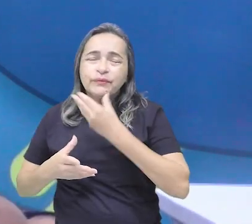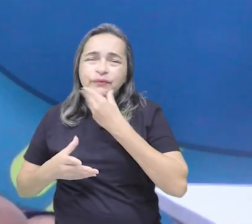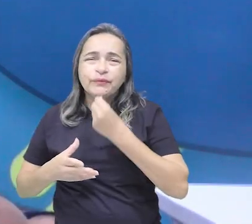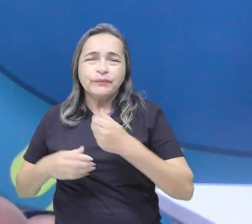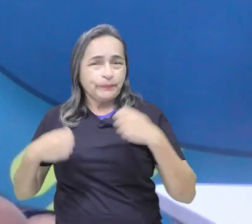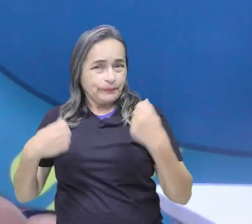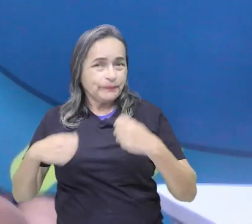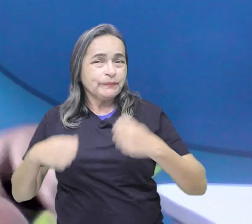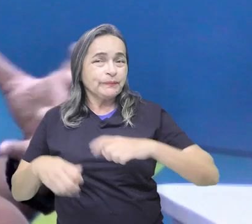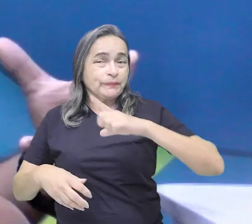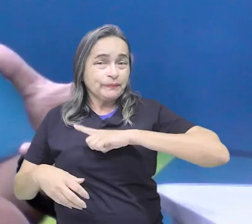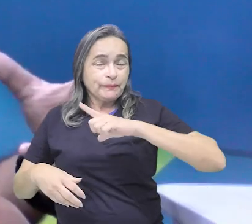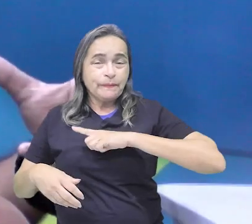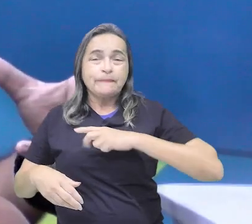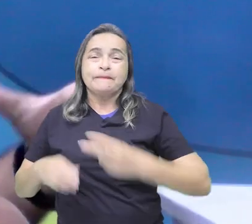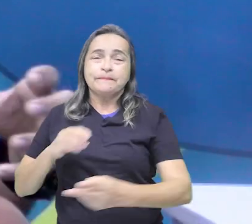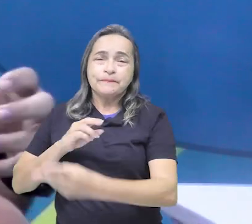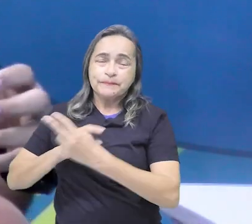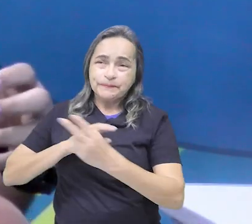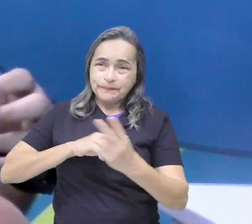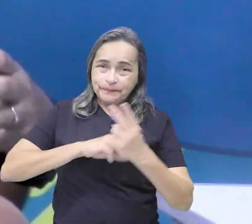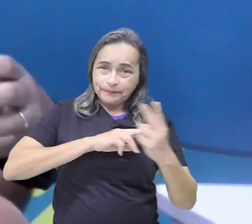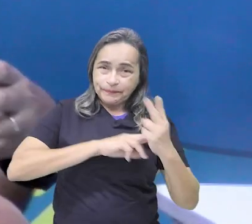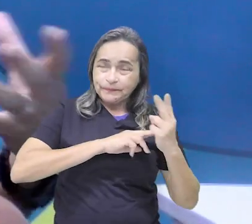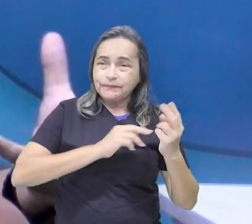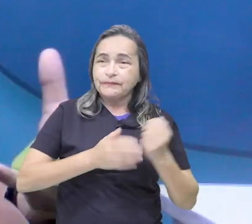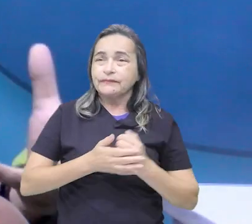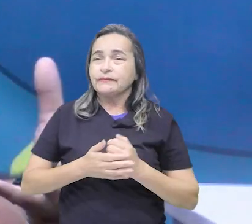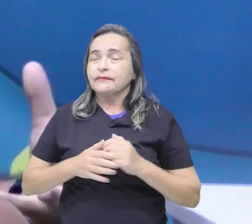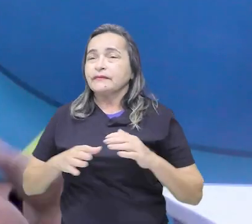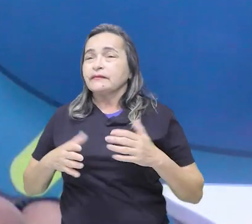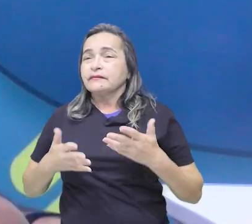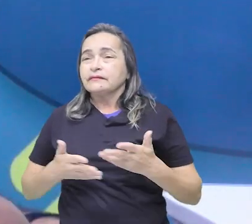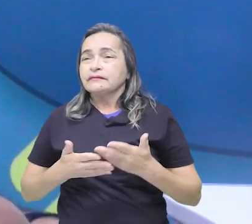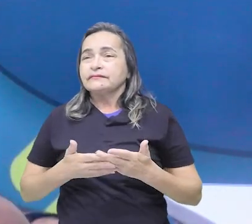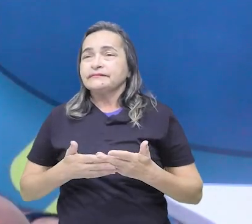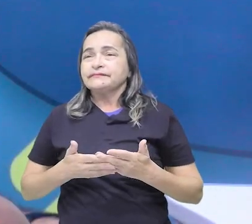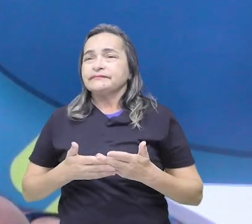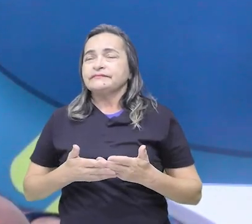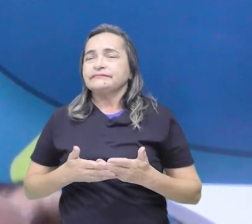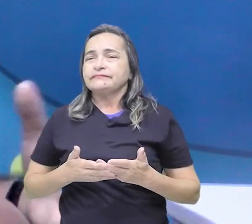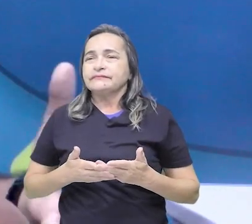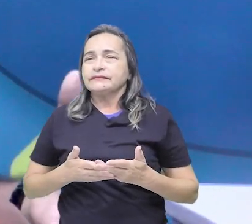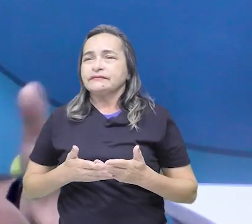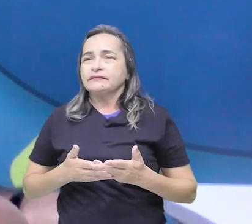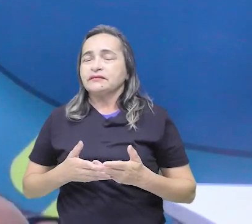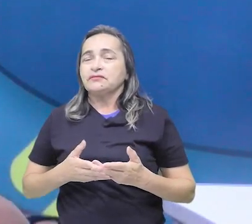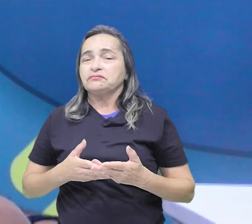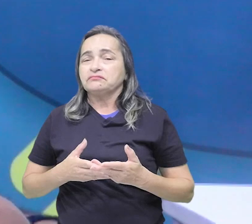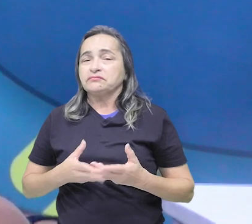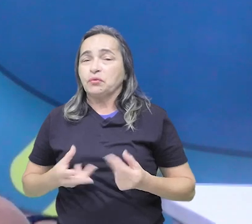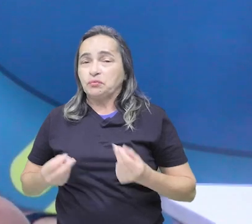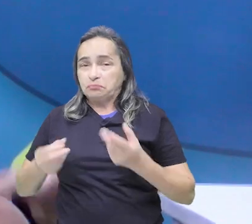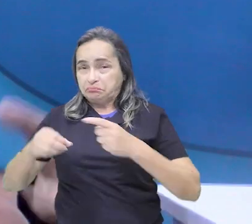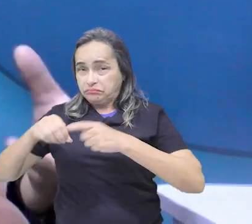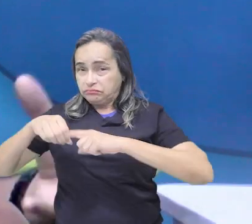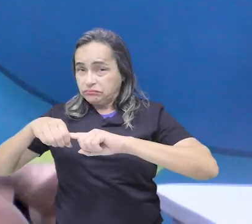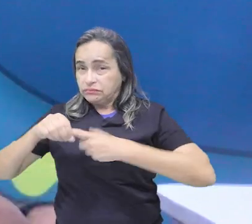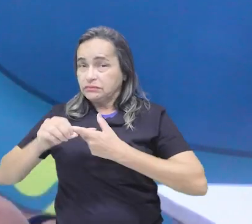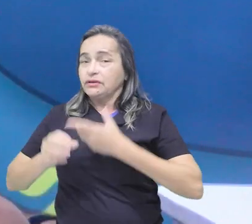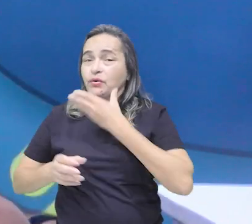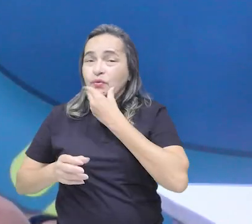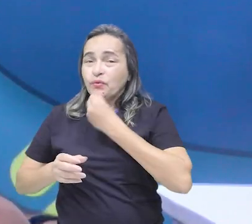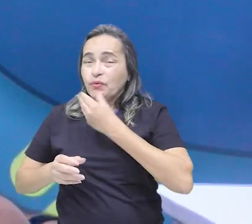cuidado, acredito que ele tem sido, de certa forma, negligenciado. Negligenciado na forma